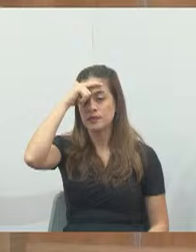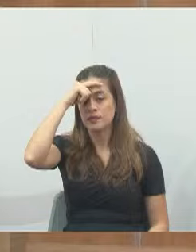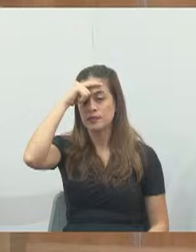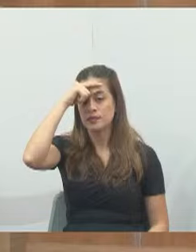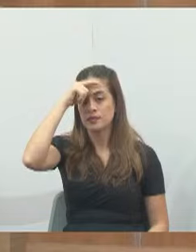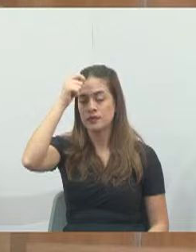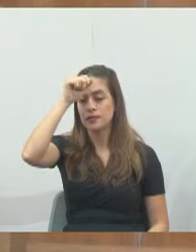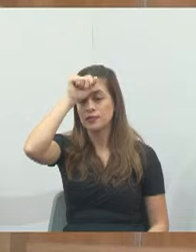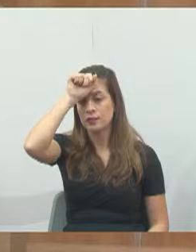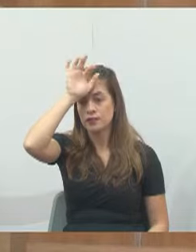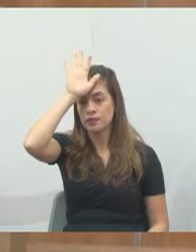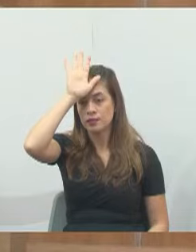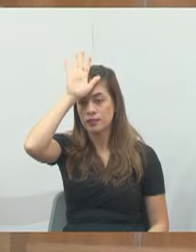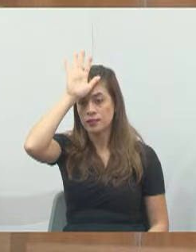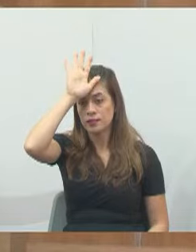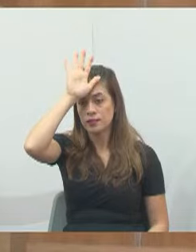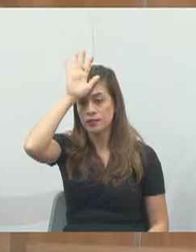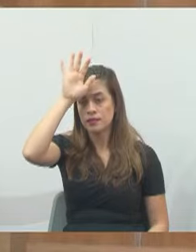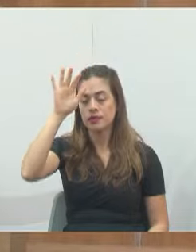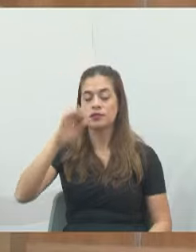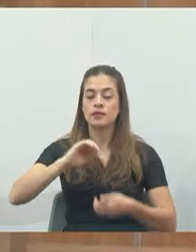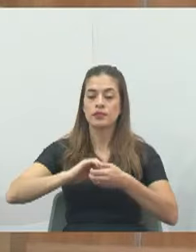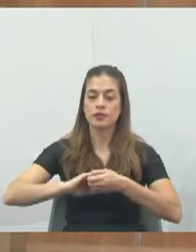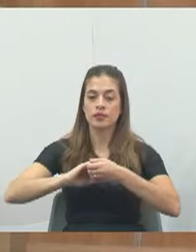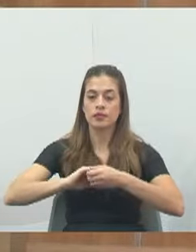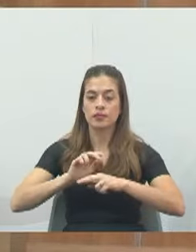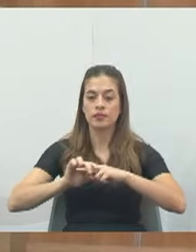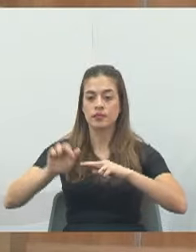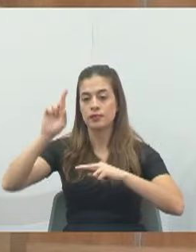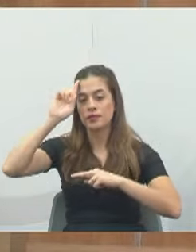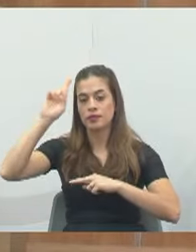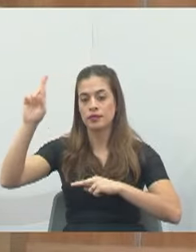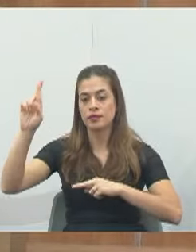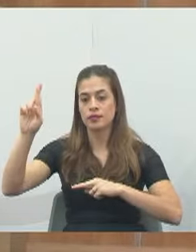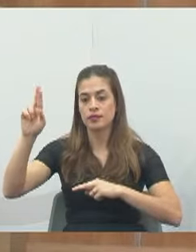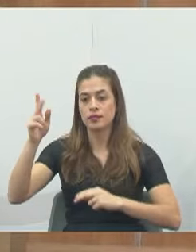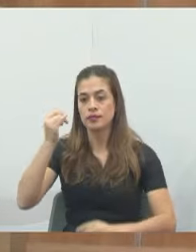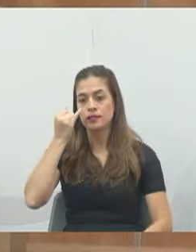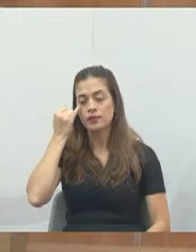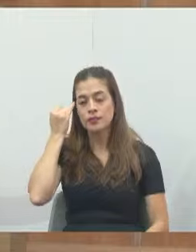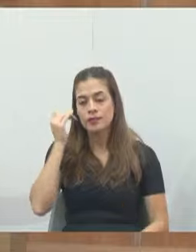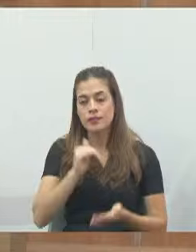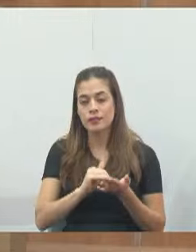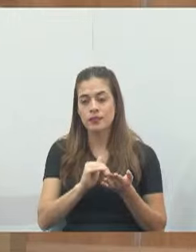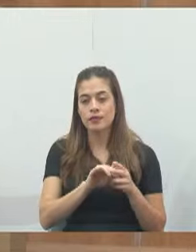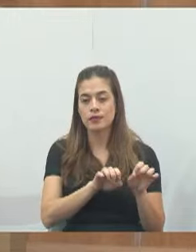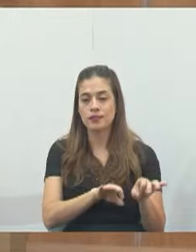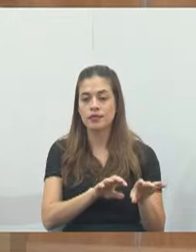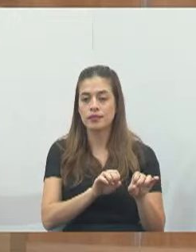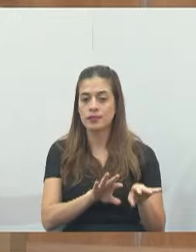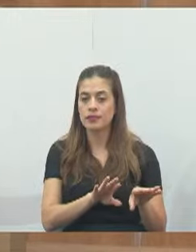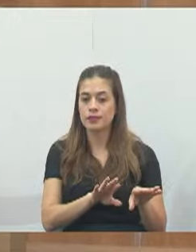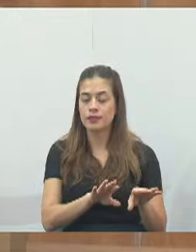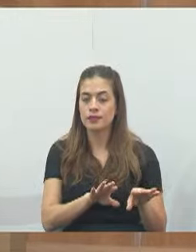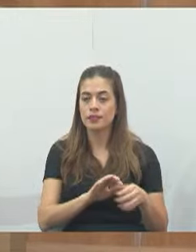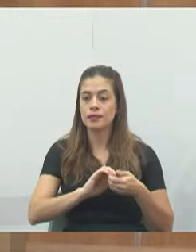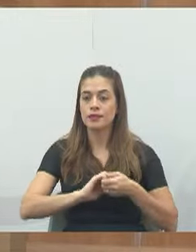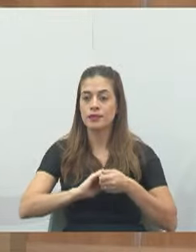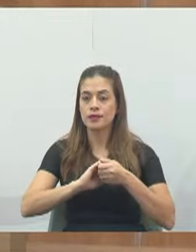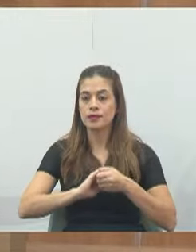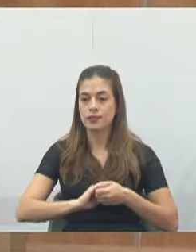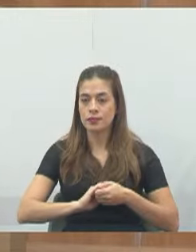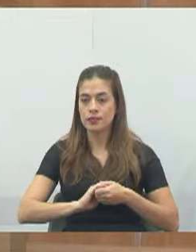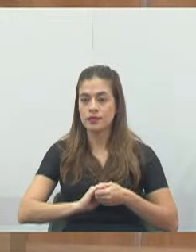do vereador Dr. Rodrigo Salomão, cumprimentar a mesa, Maria Tereza, nossa secretária de Educação,